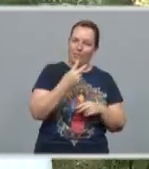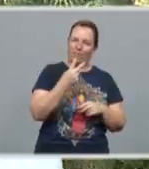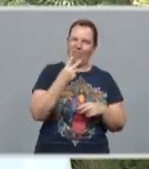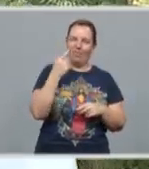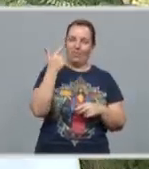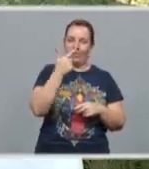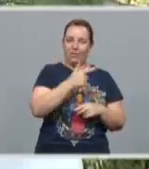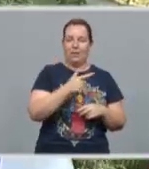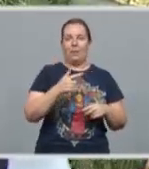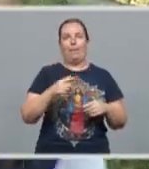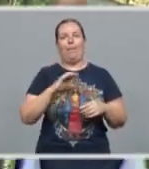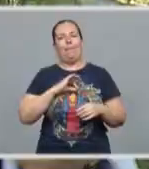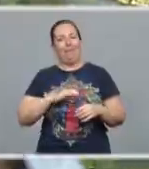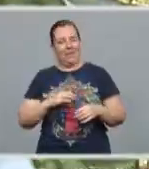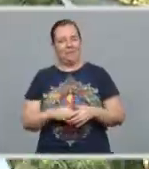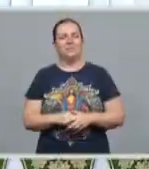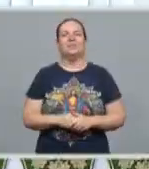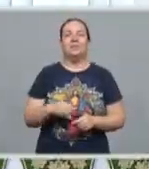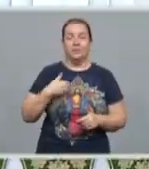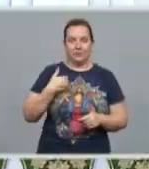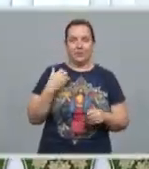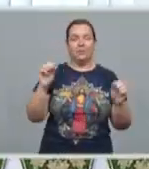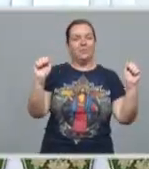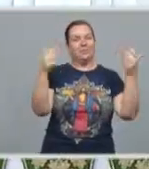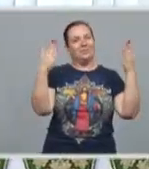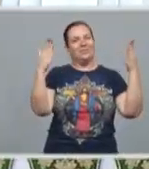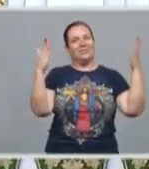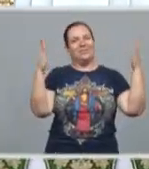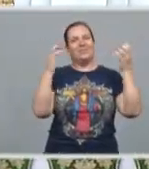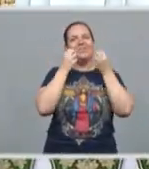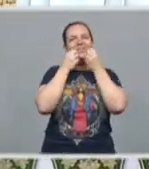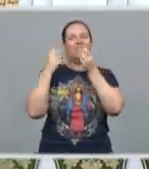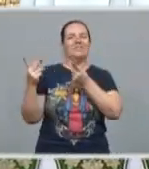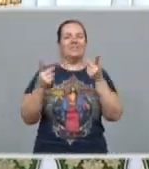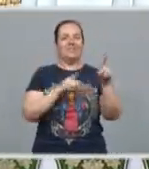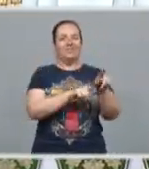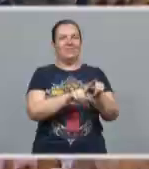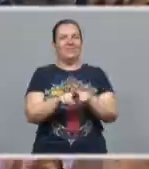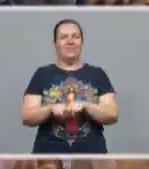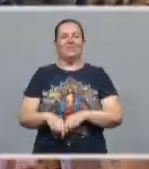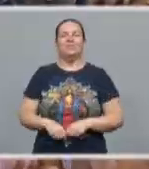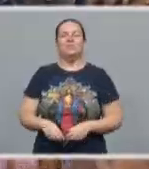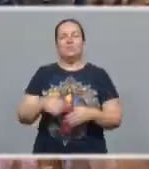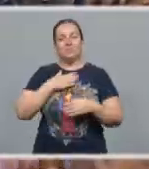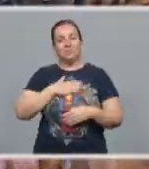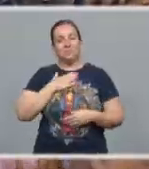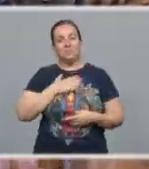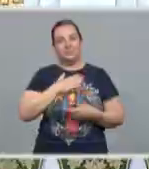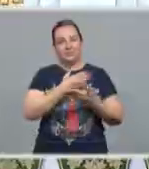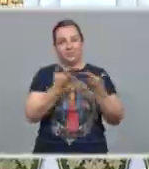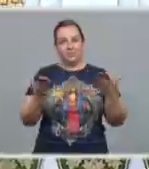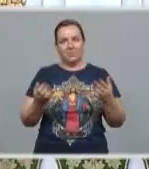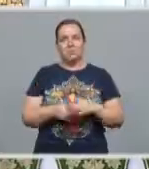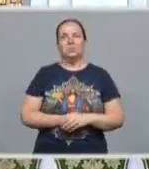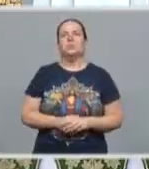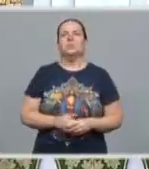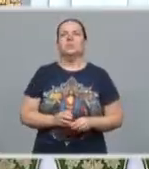de ministério. Uma salva de palmas. Bem-vindo, irmão. Prazer imenso.